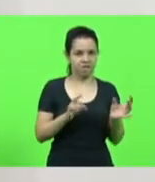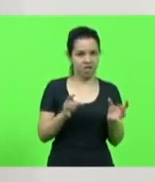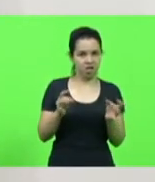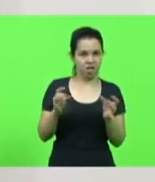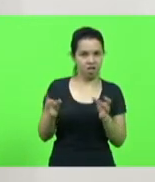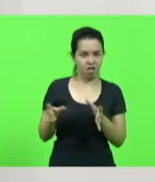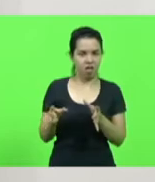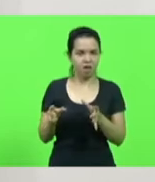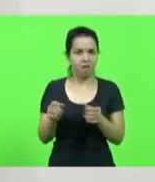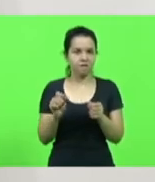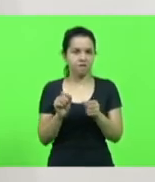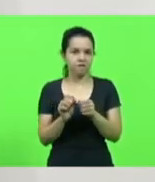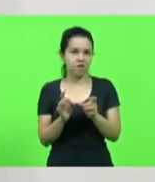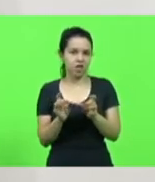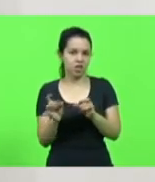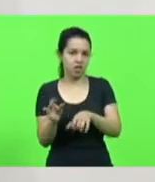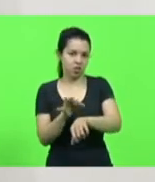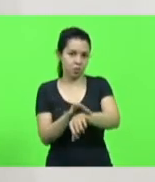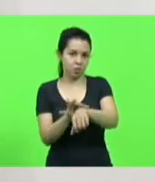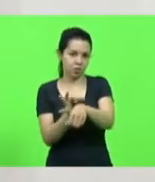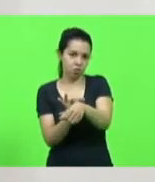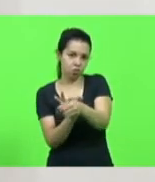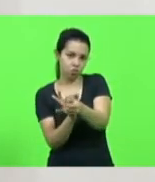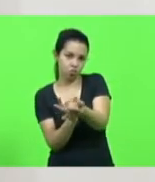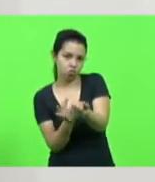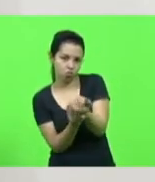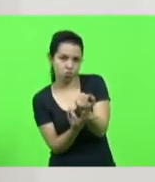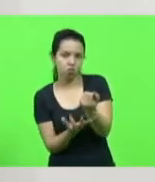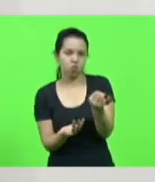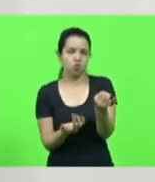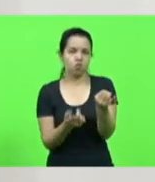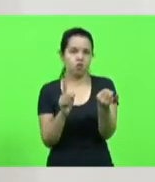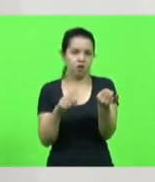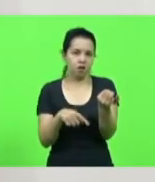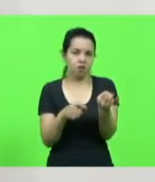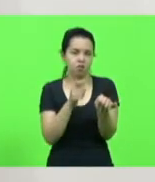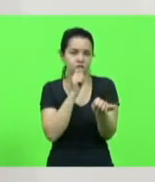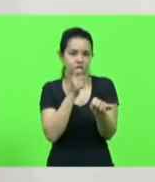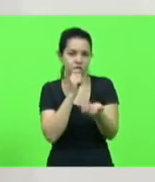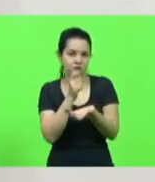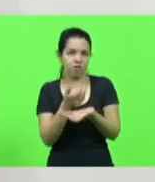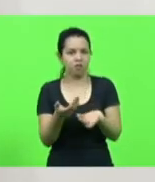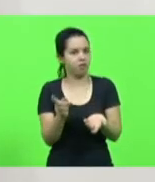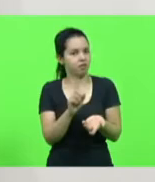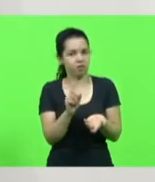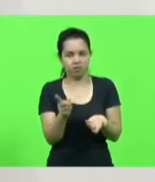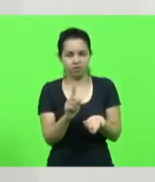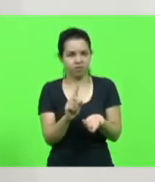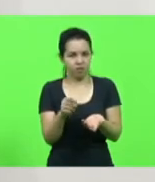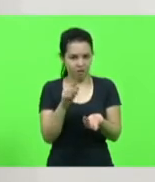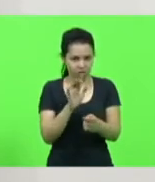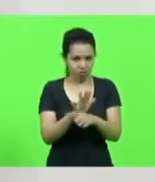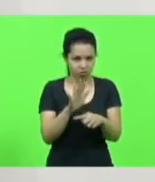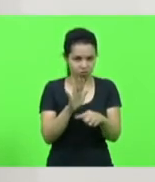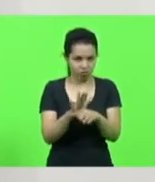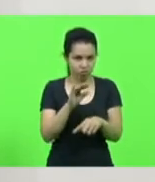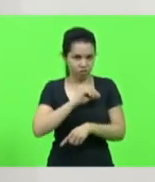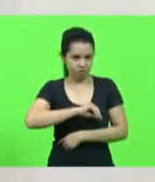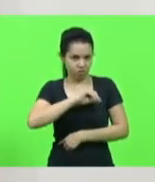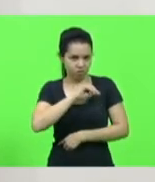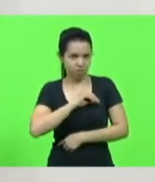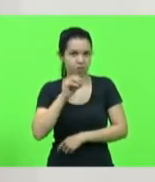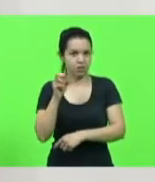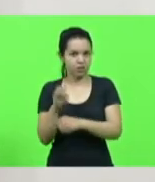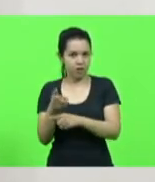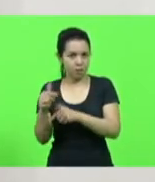miçanguinha, pulseirinha e souvenir de maconheiro. Não é isso que gera renda e emprego em